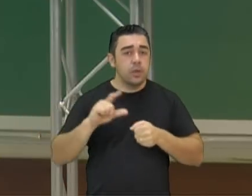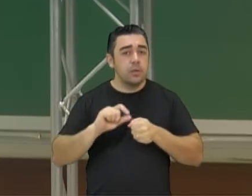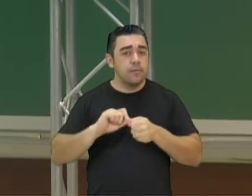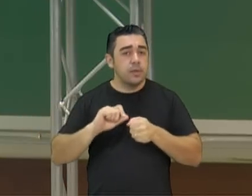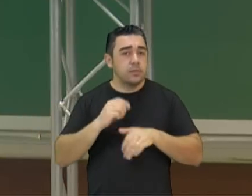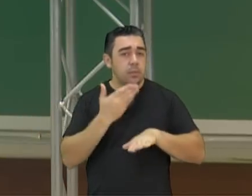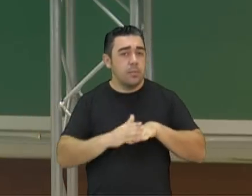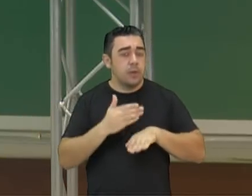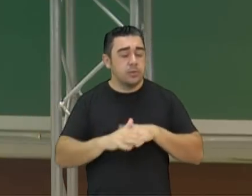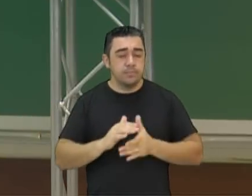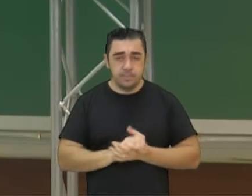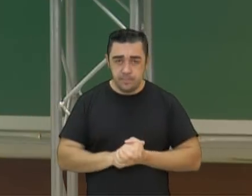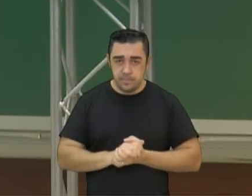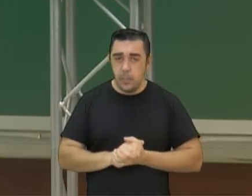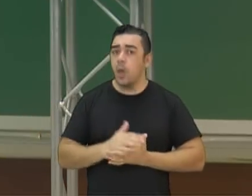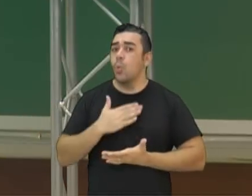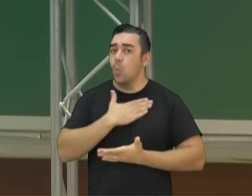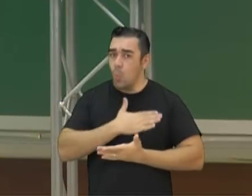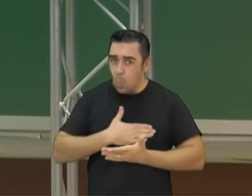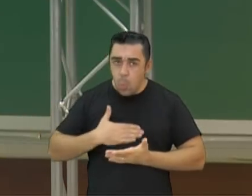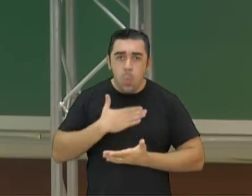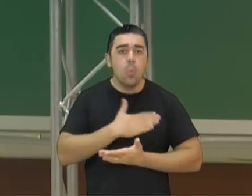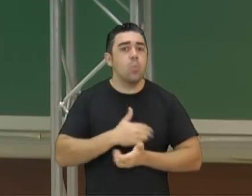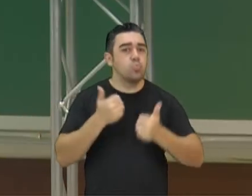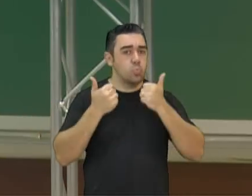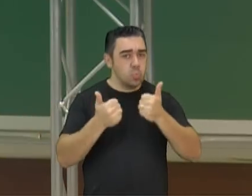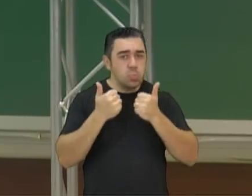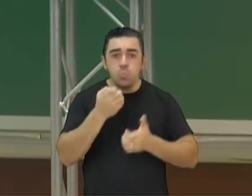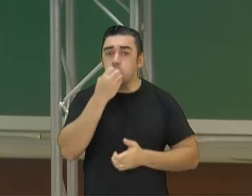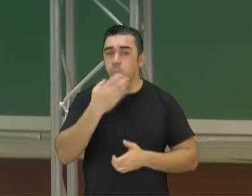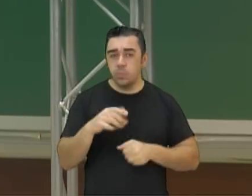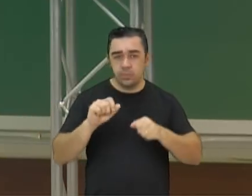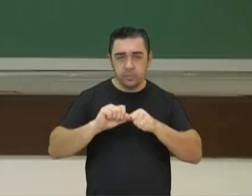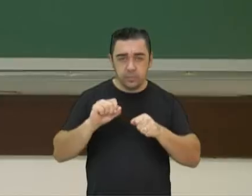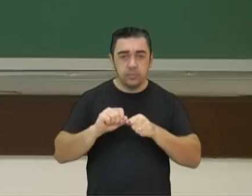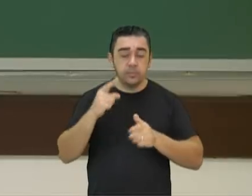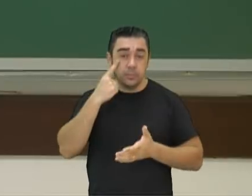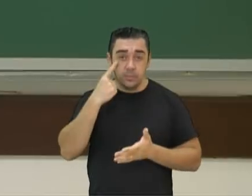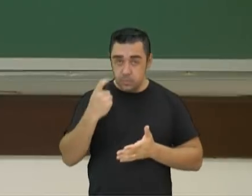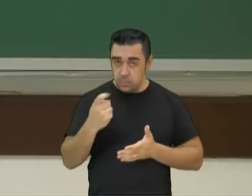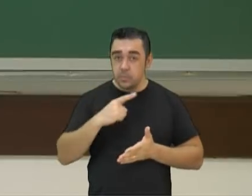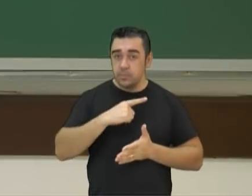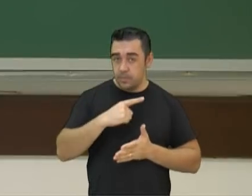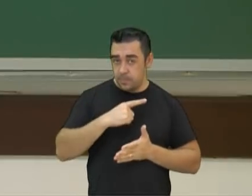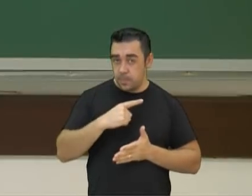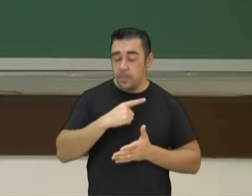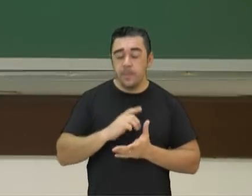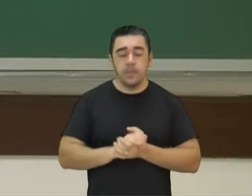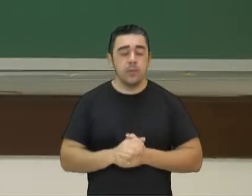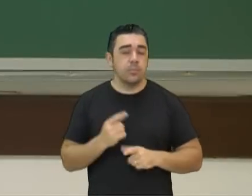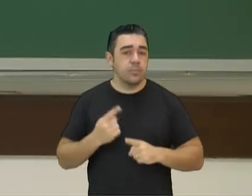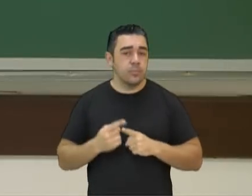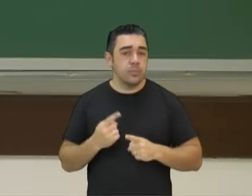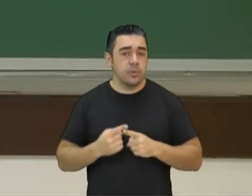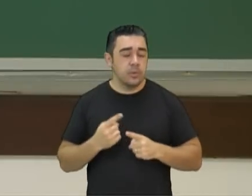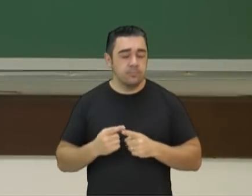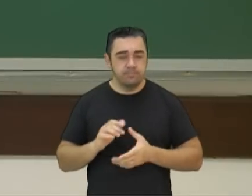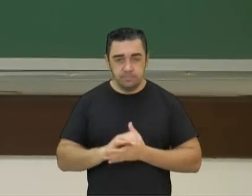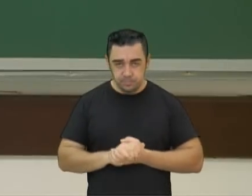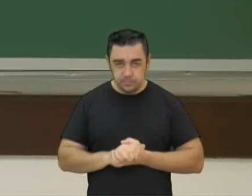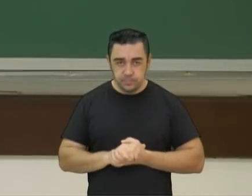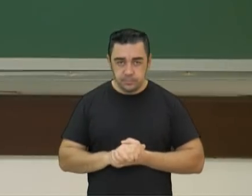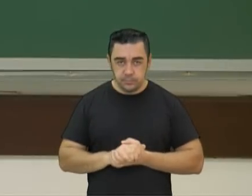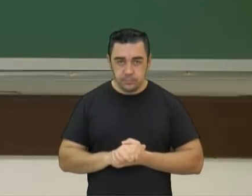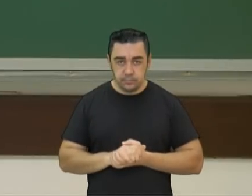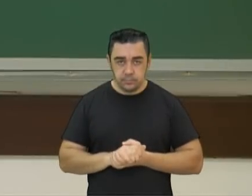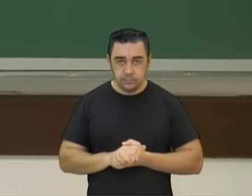abertas. É uma natação muito gostosa de fazer, uma prova muito interessante, porque você não tem